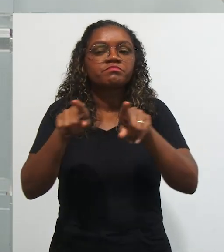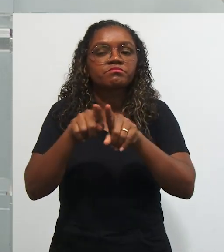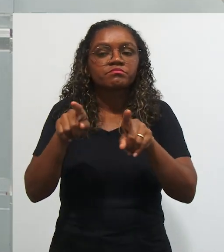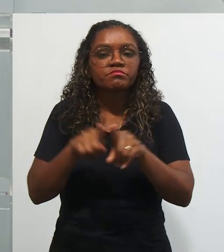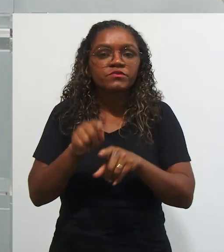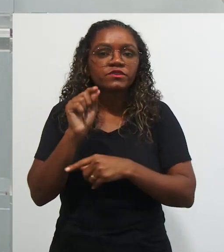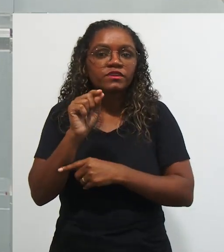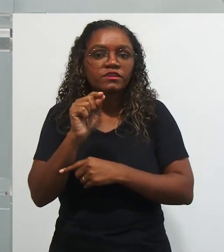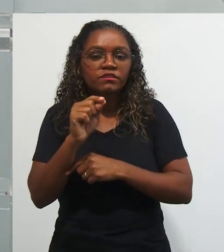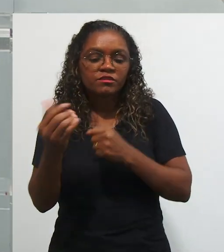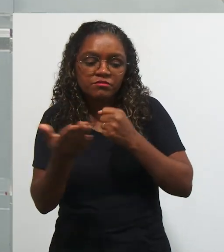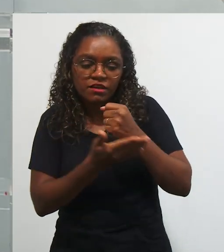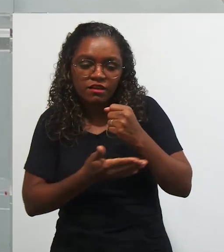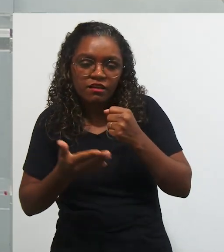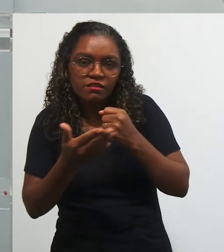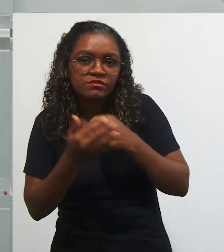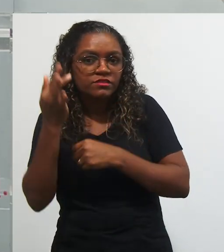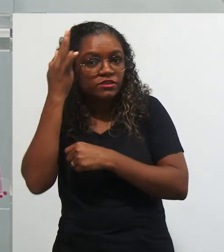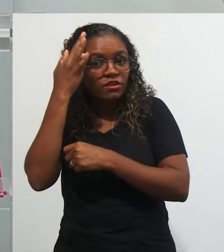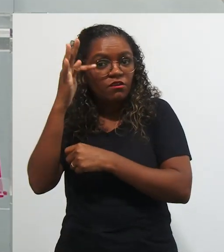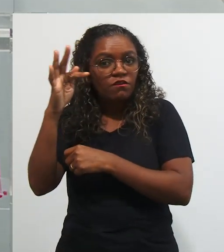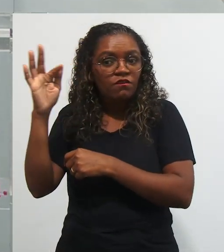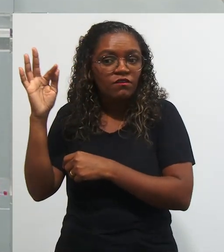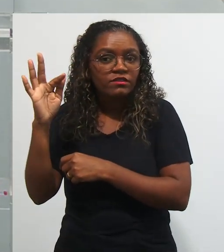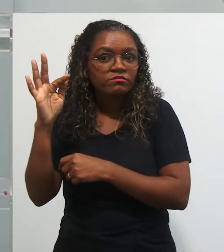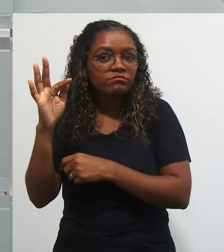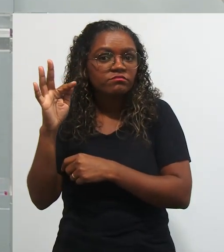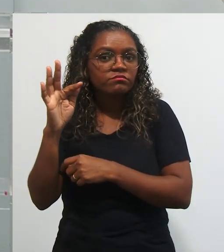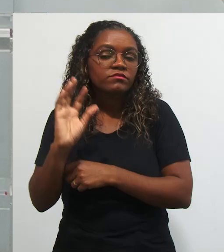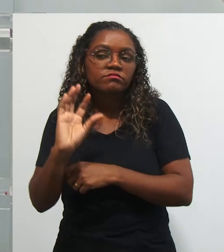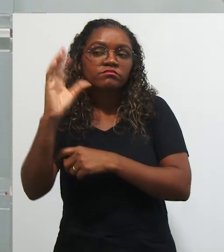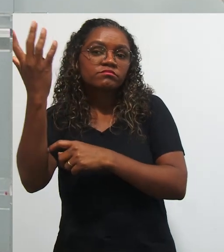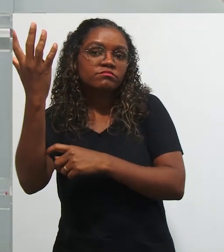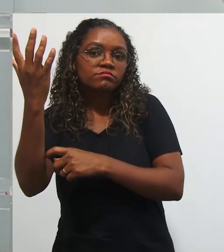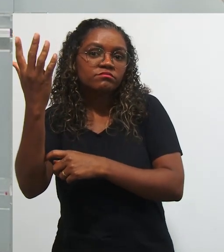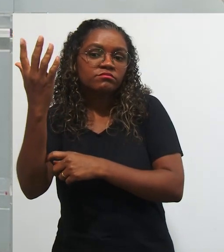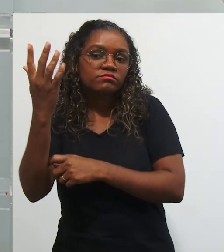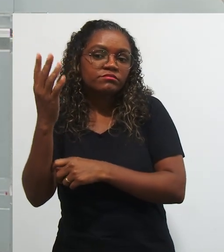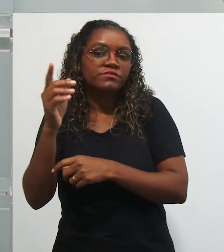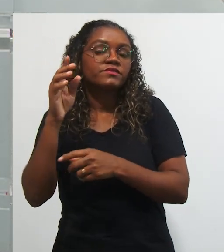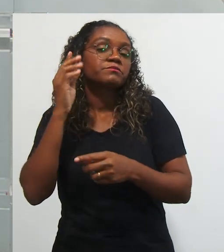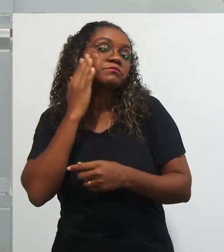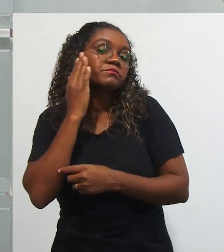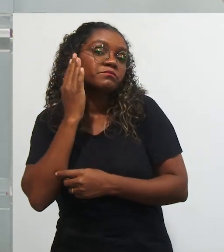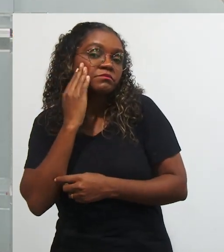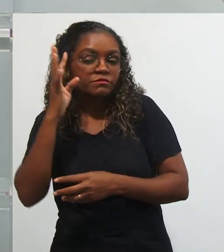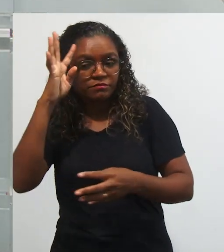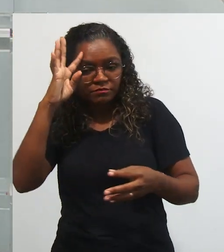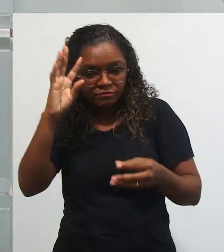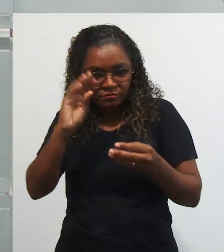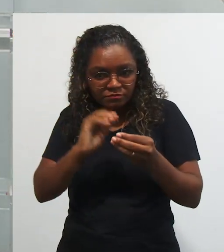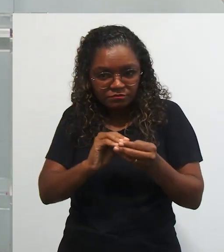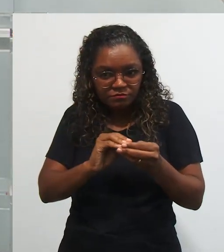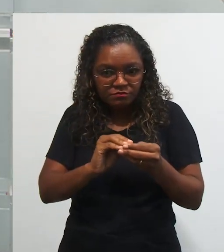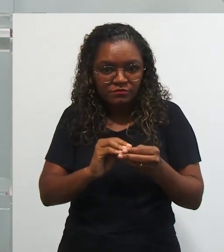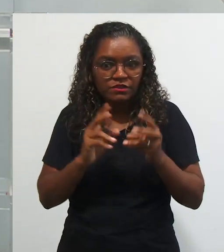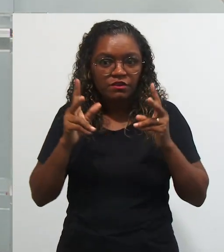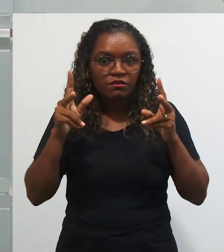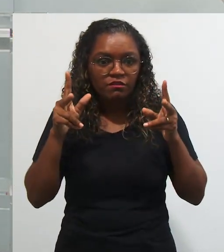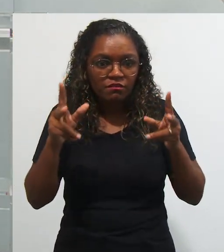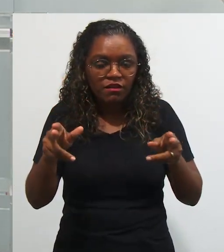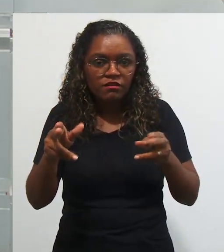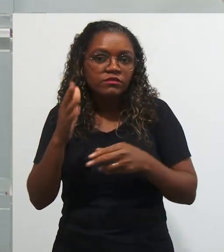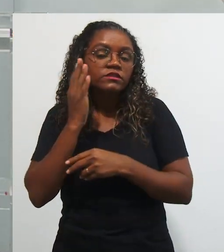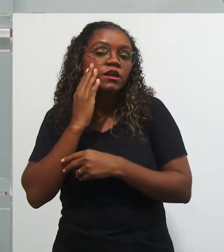situação, que você se embase teoricamente sobre o que está acontecendo, né, para você saber, lembra do show da Luna? Para